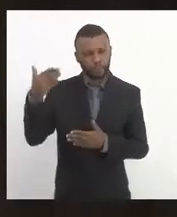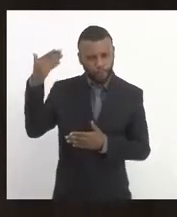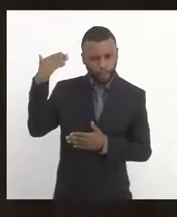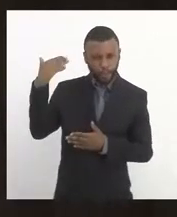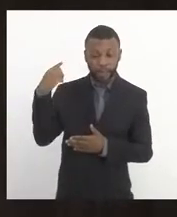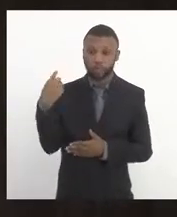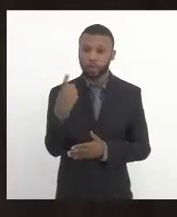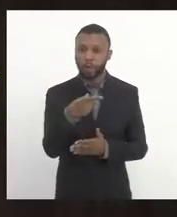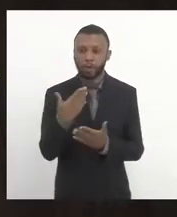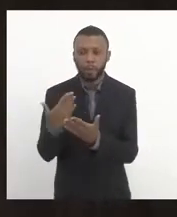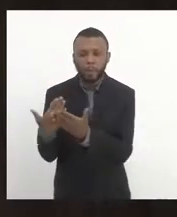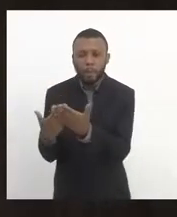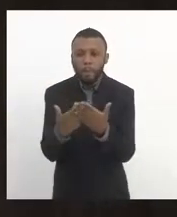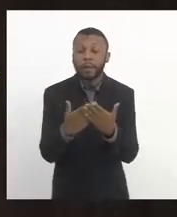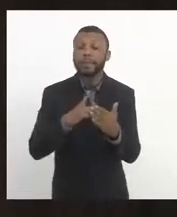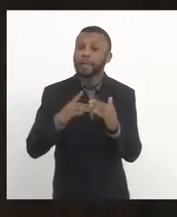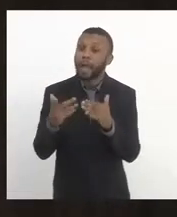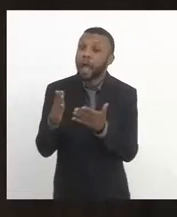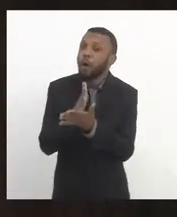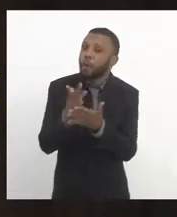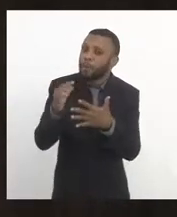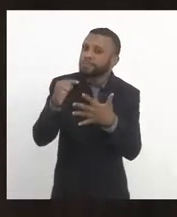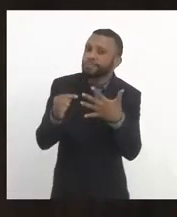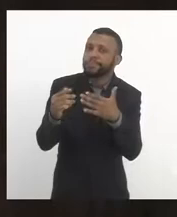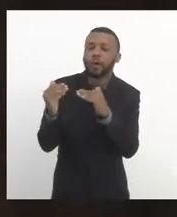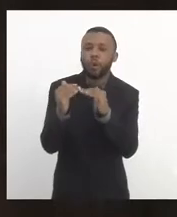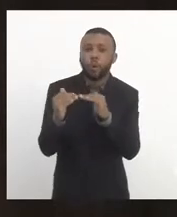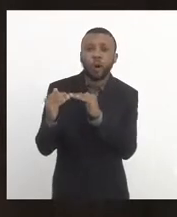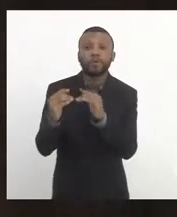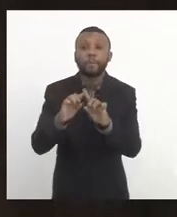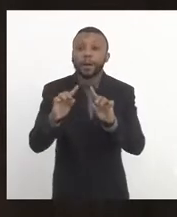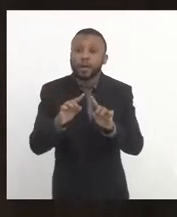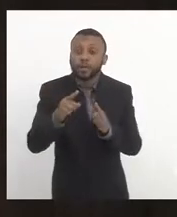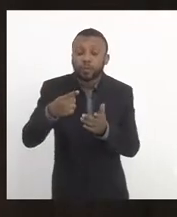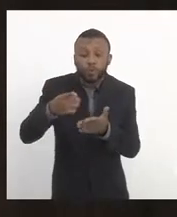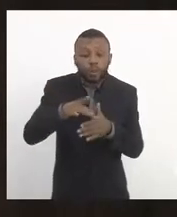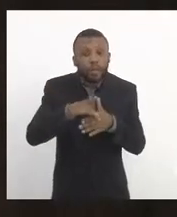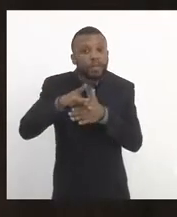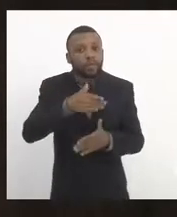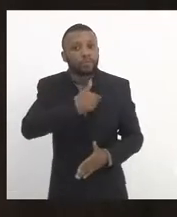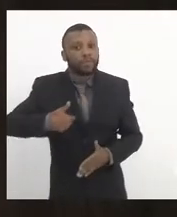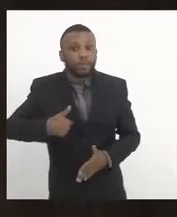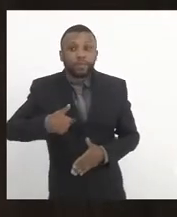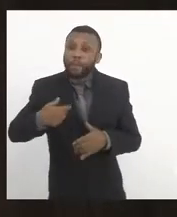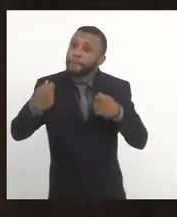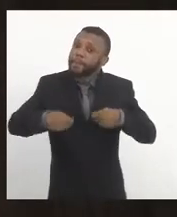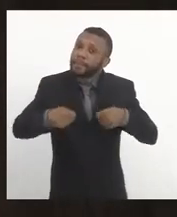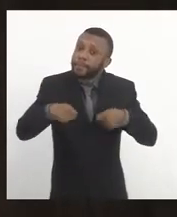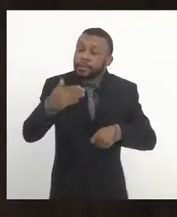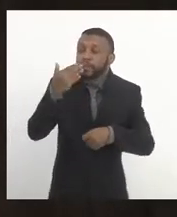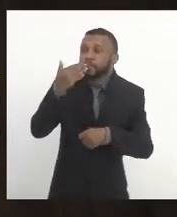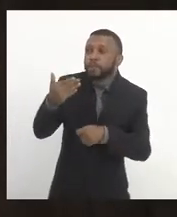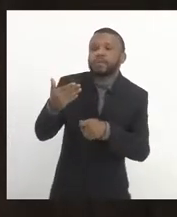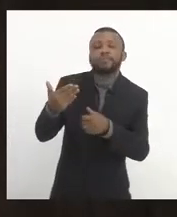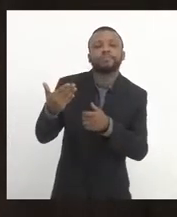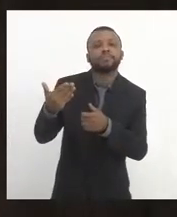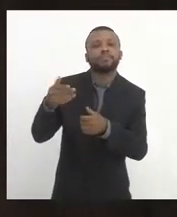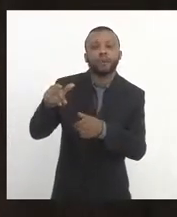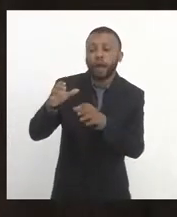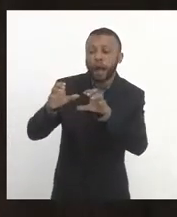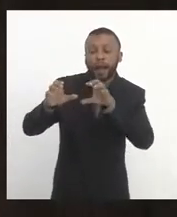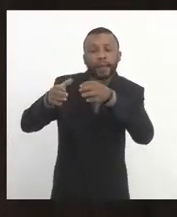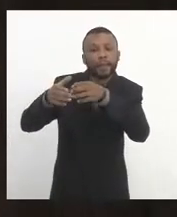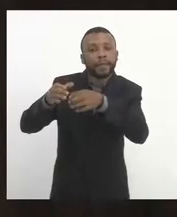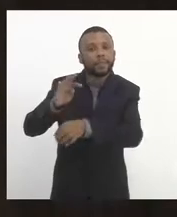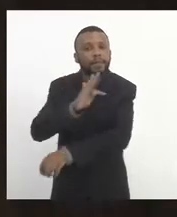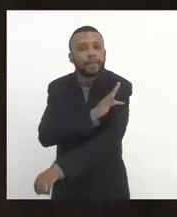há até concordância, mas, no compromisso de líder de governo, eu preciso, e solicitei à equipe técnica dos responsáveis